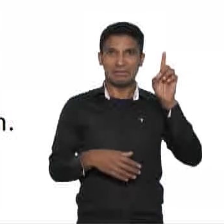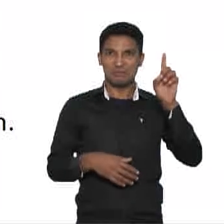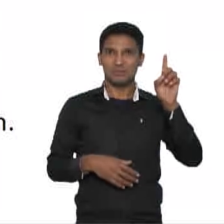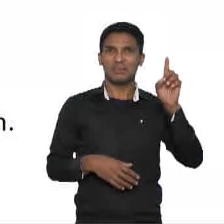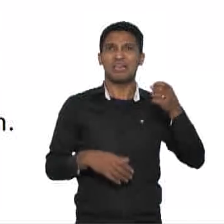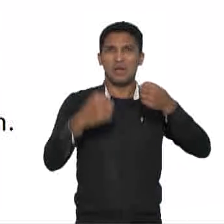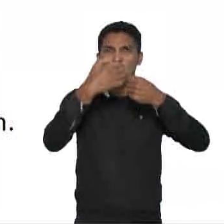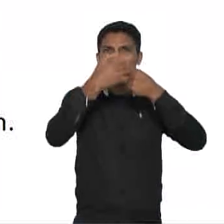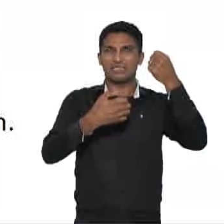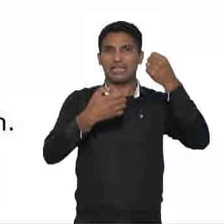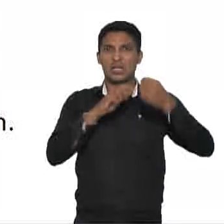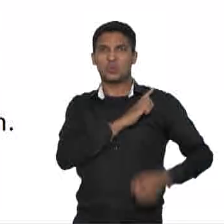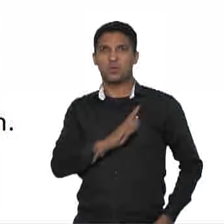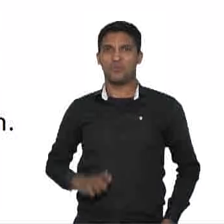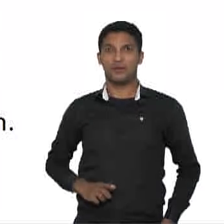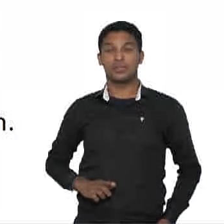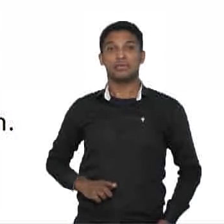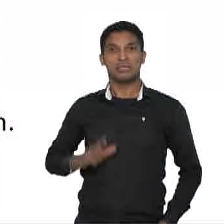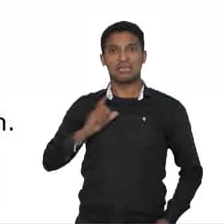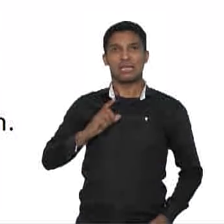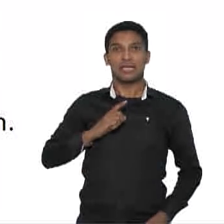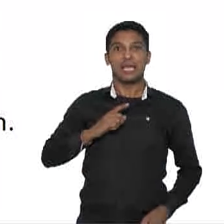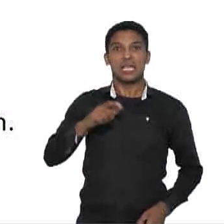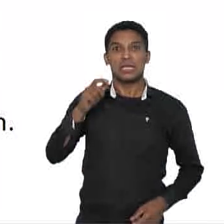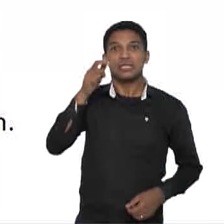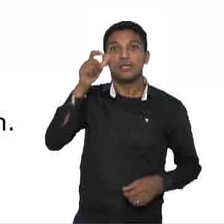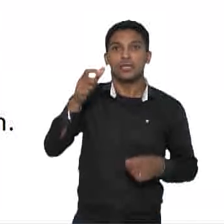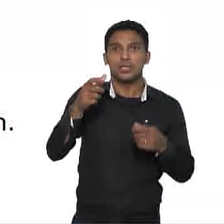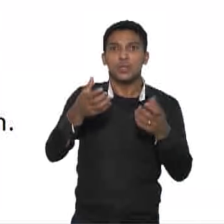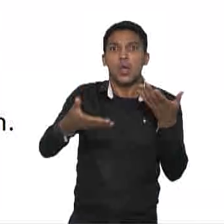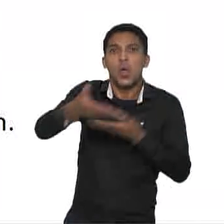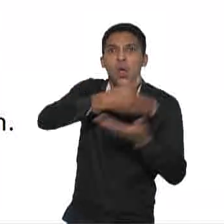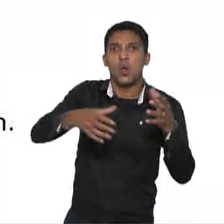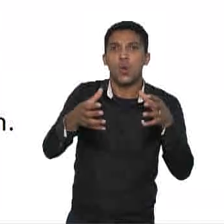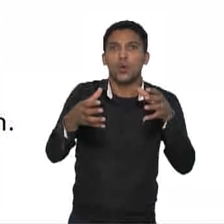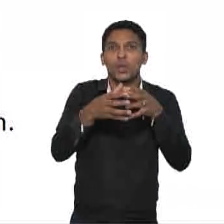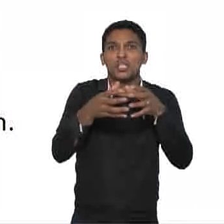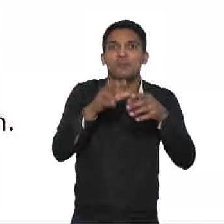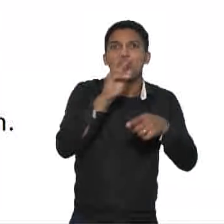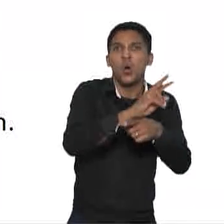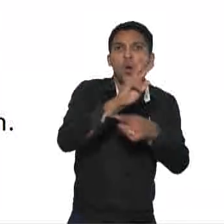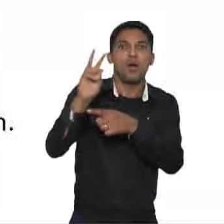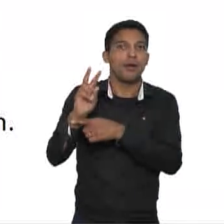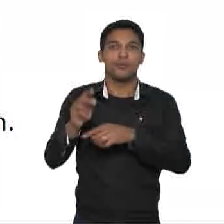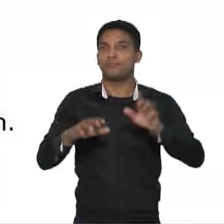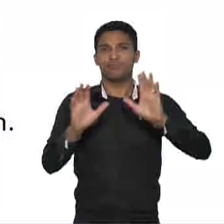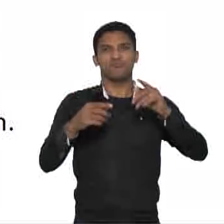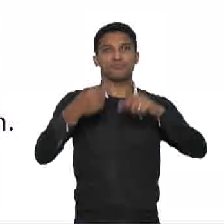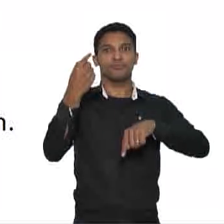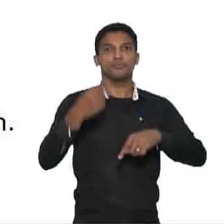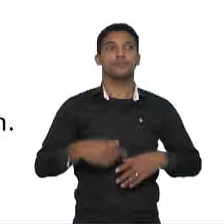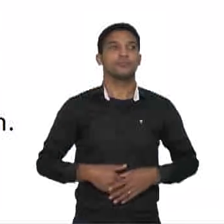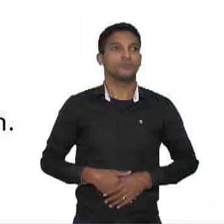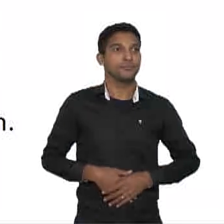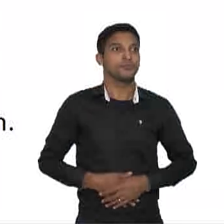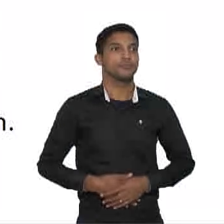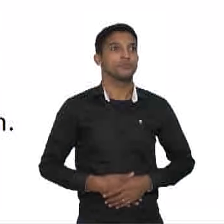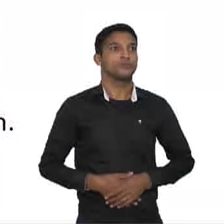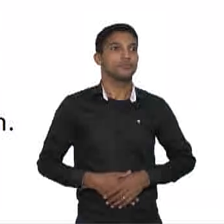ver, não tem nada a ver com o que a gente estava falando, né? E a última vai trazer